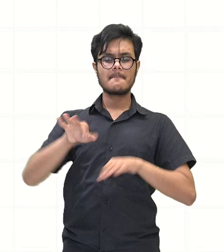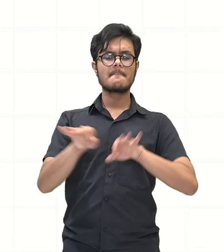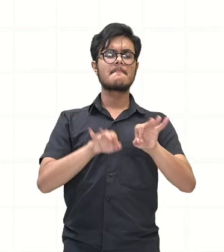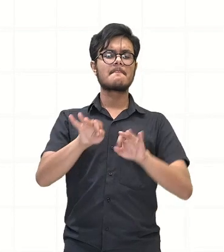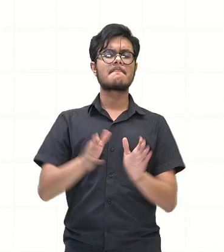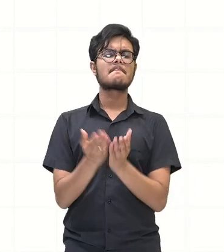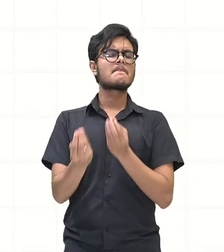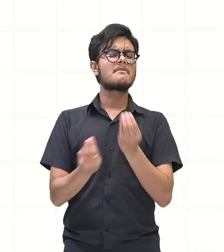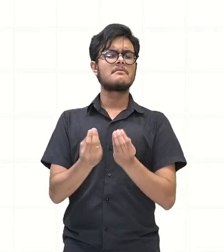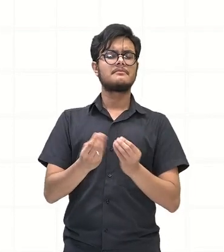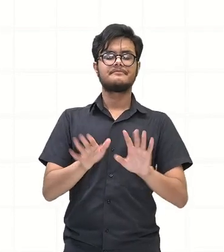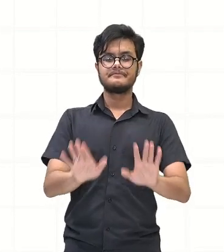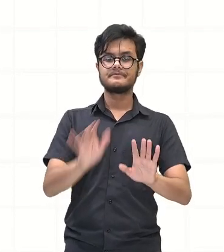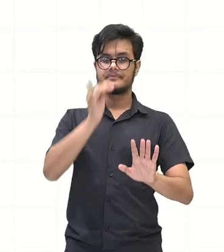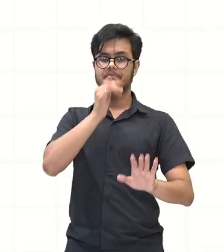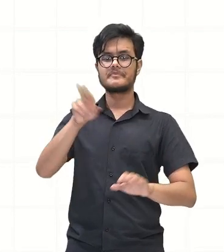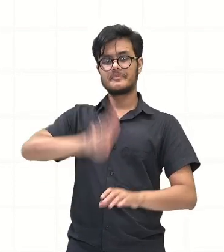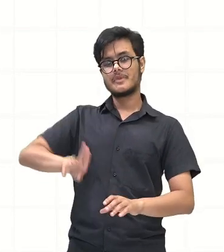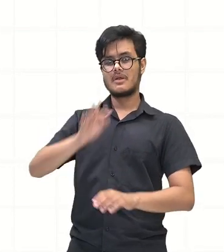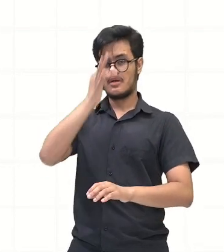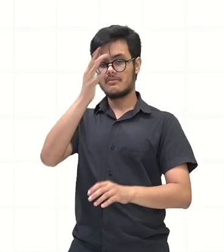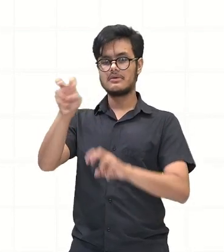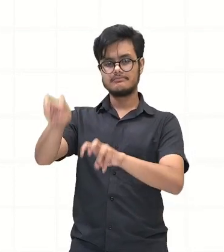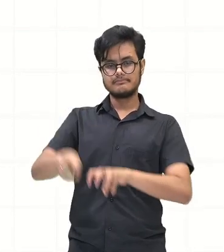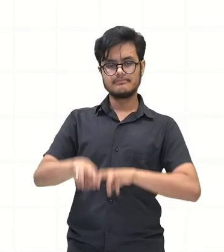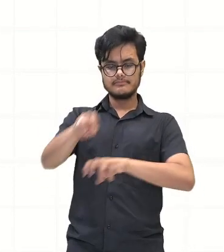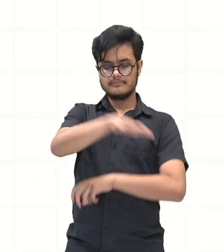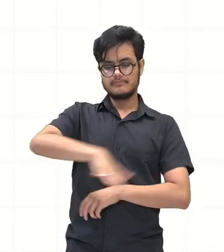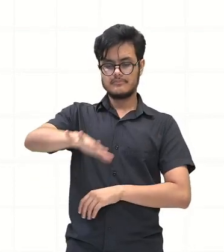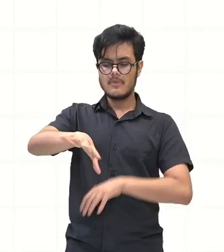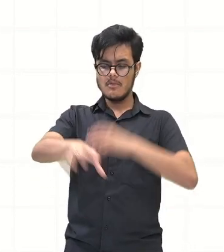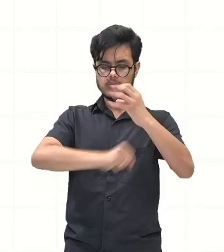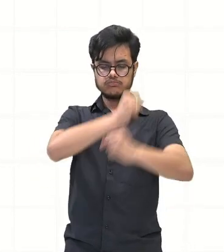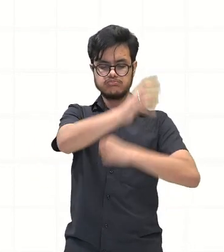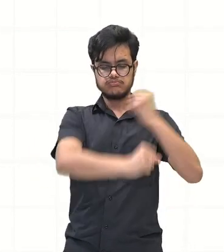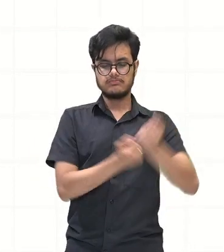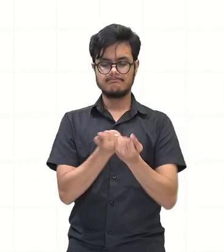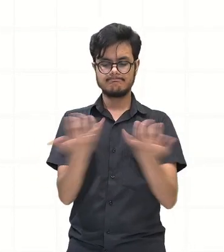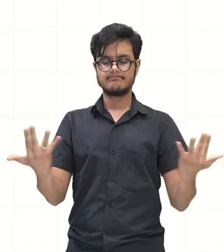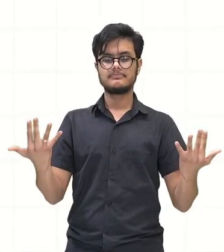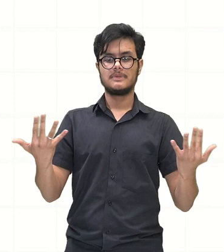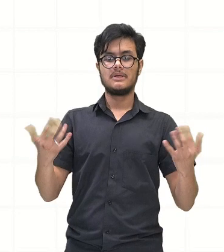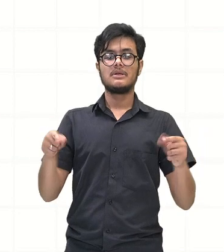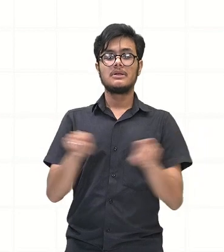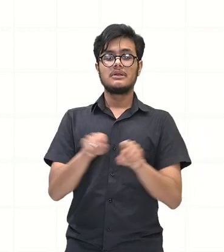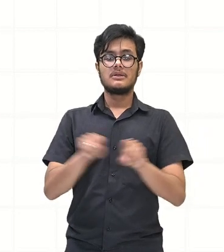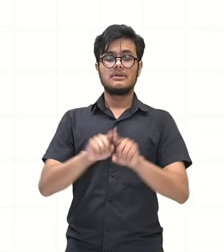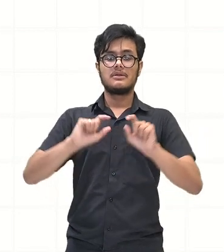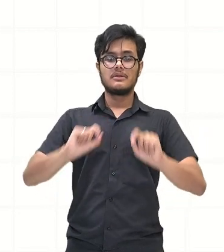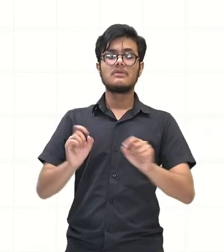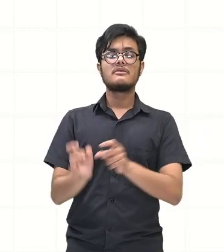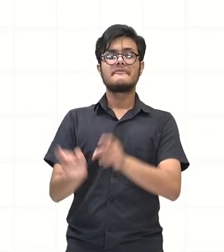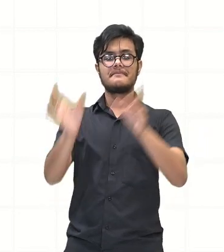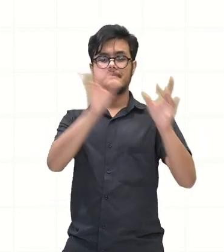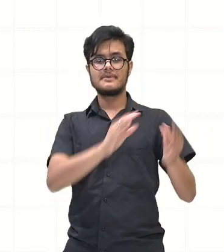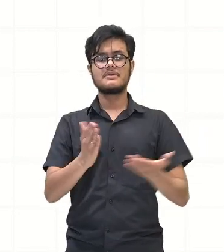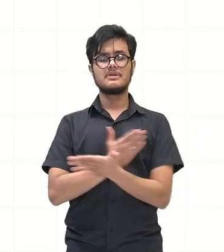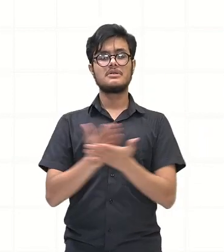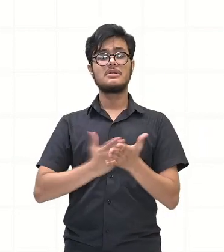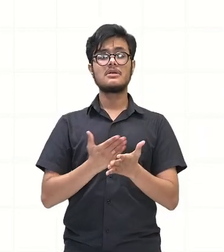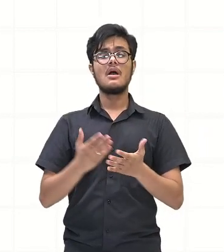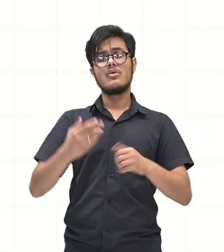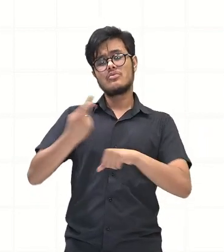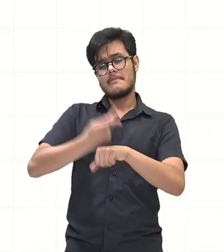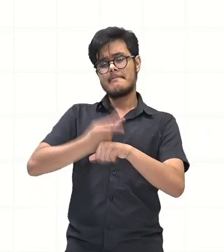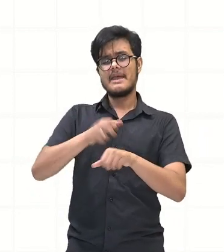organizada? Praticavam a agricultura e o extrativismo vegetal. Também faziam o comércio